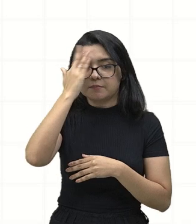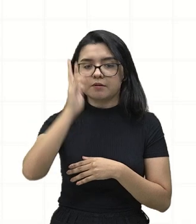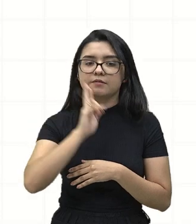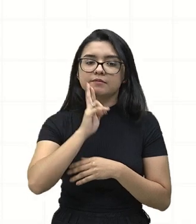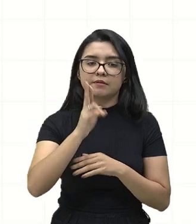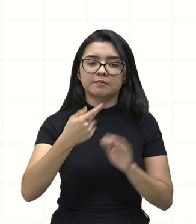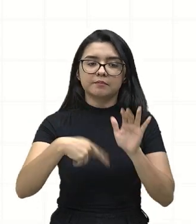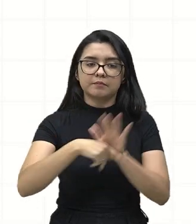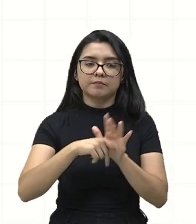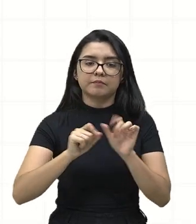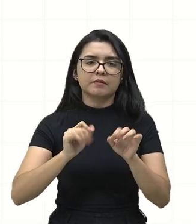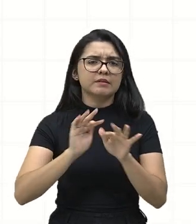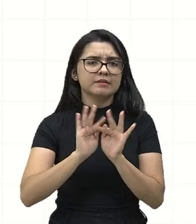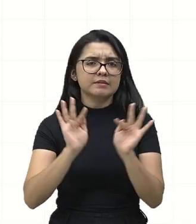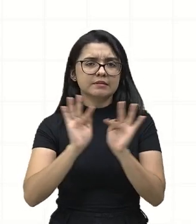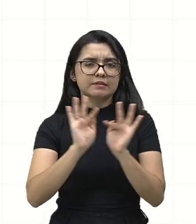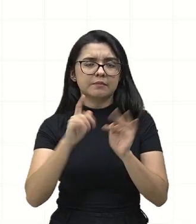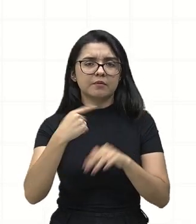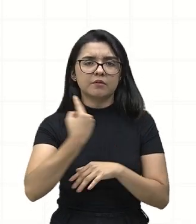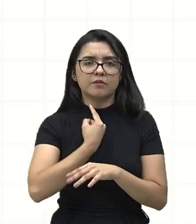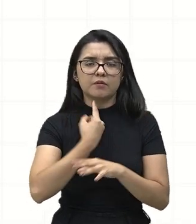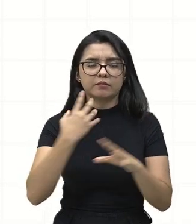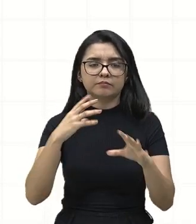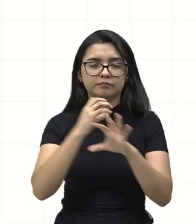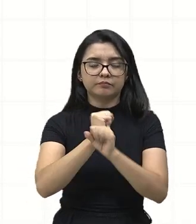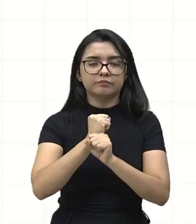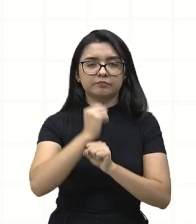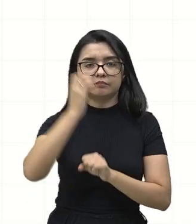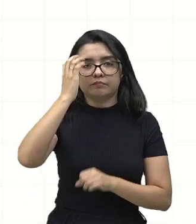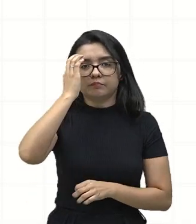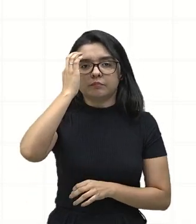resultado? É bem simples da gente saber esse resultado.